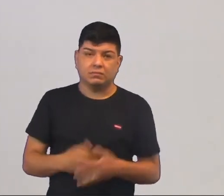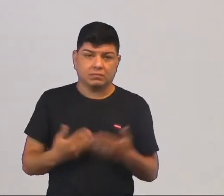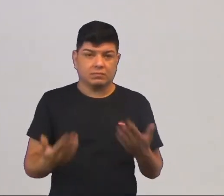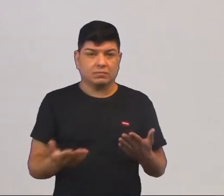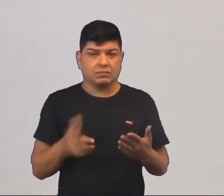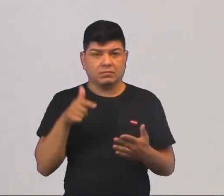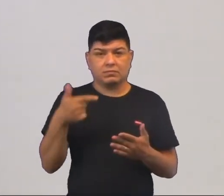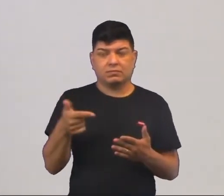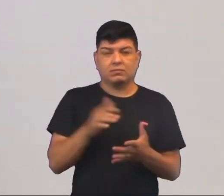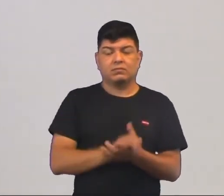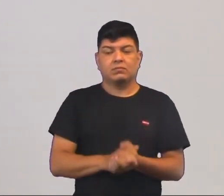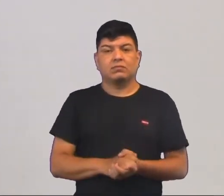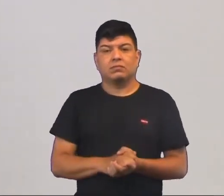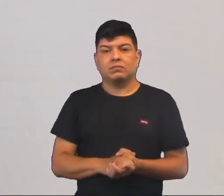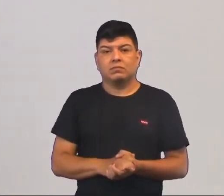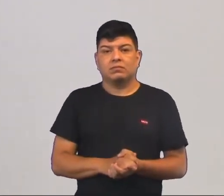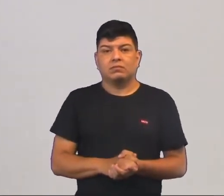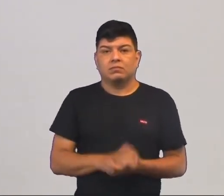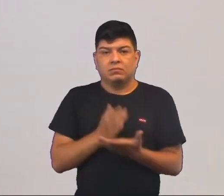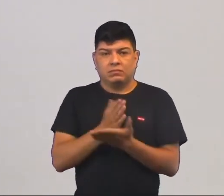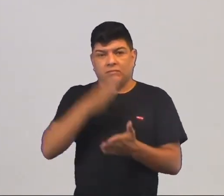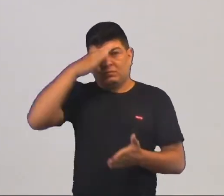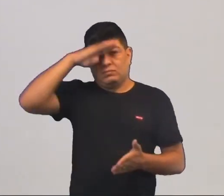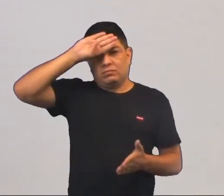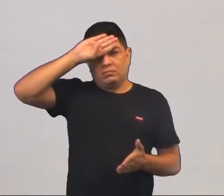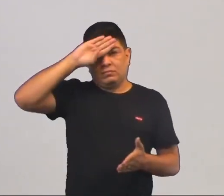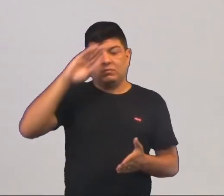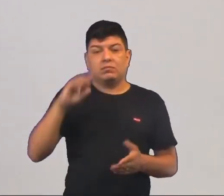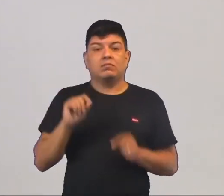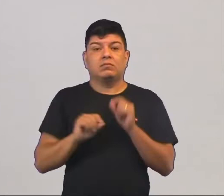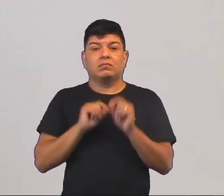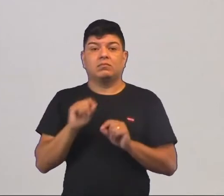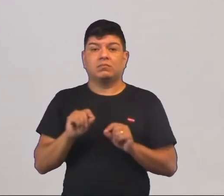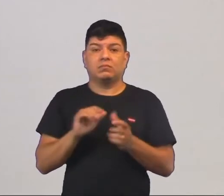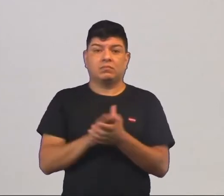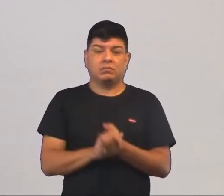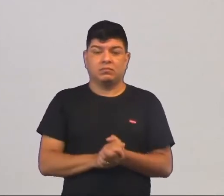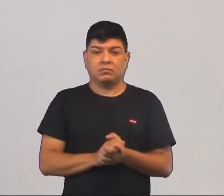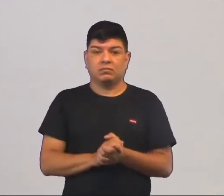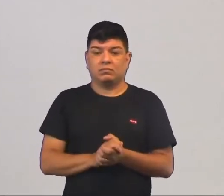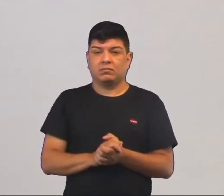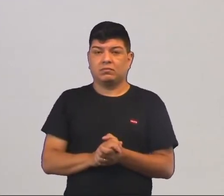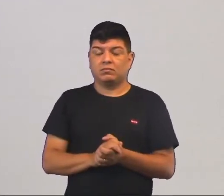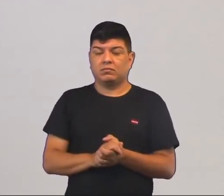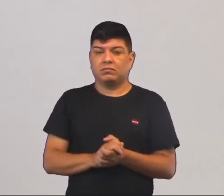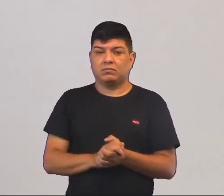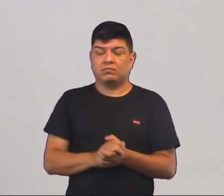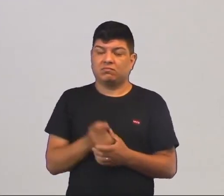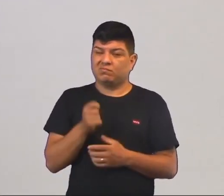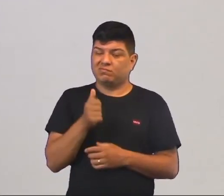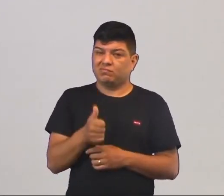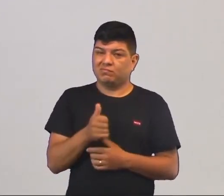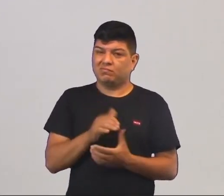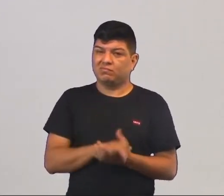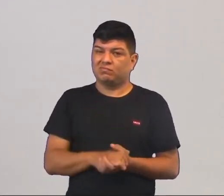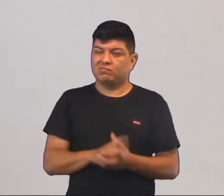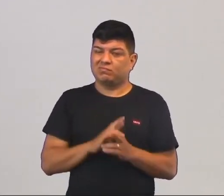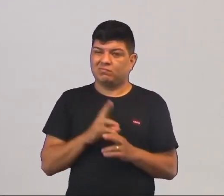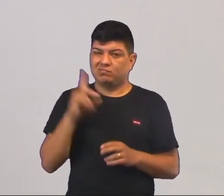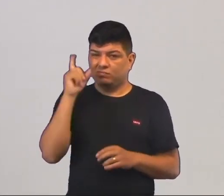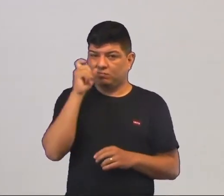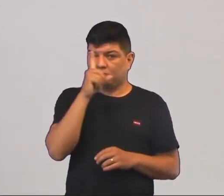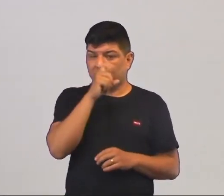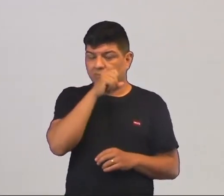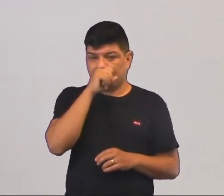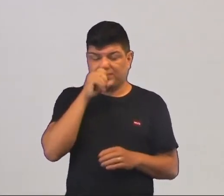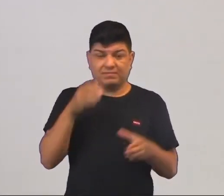Então, após o embargo cubano, né, Cuba fica numa situação ali um pouco difícil, né,